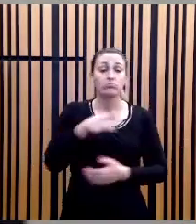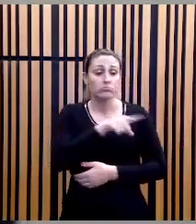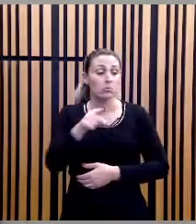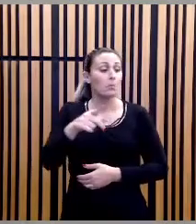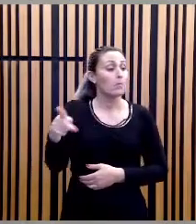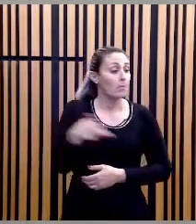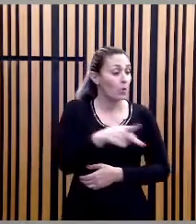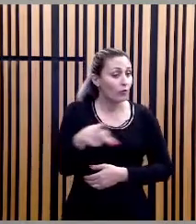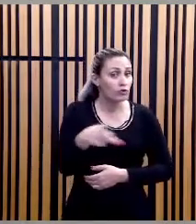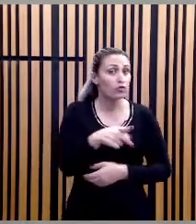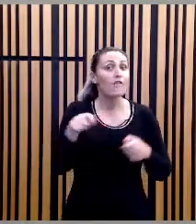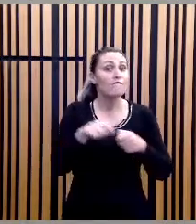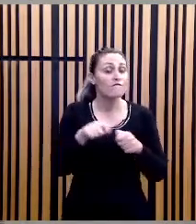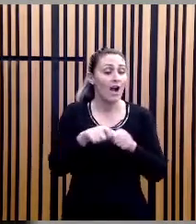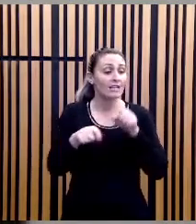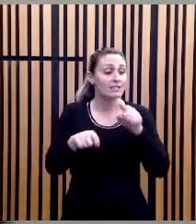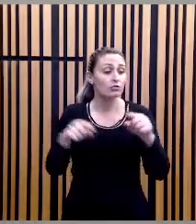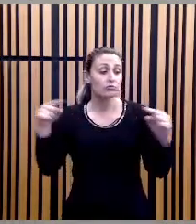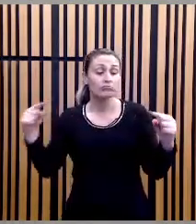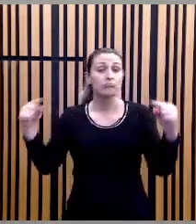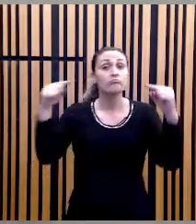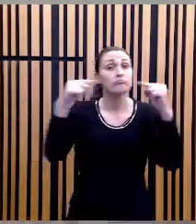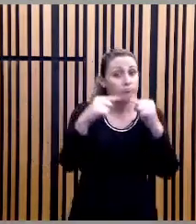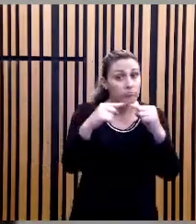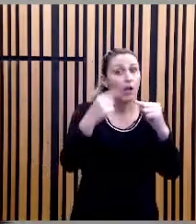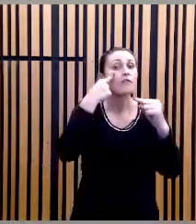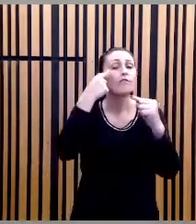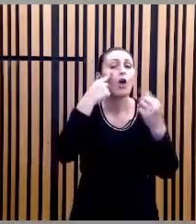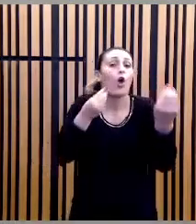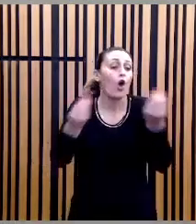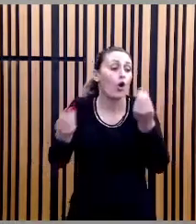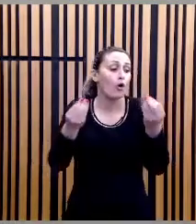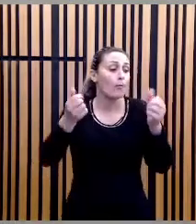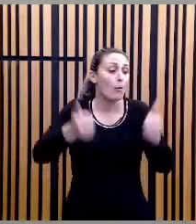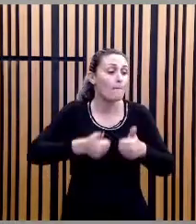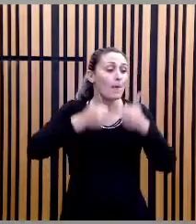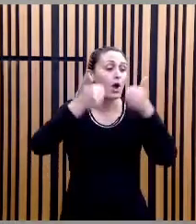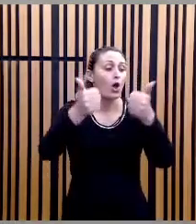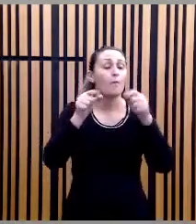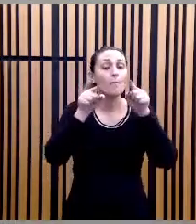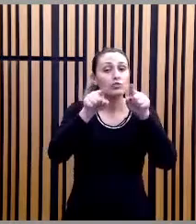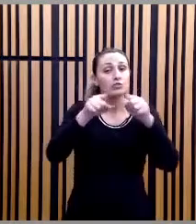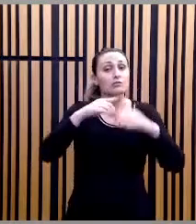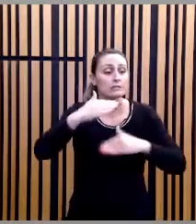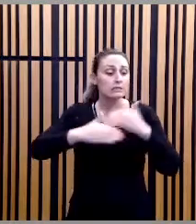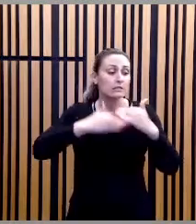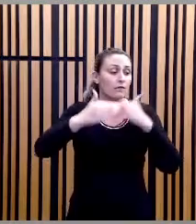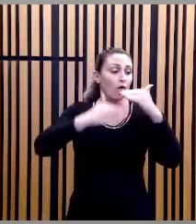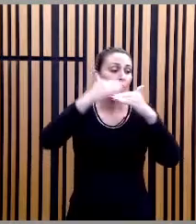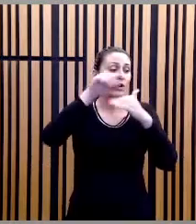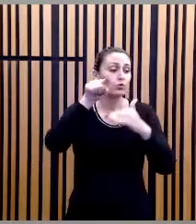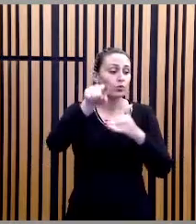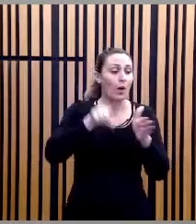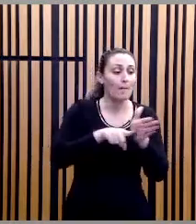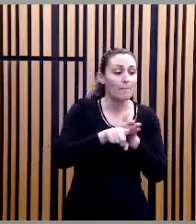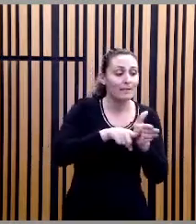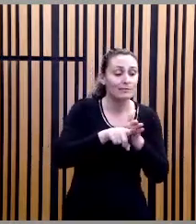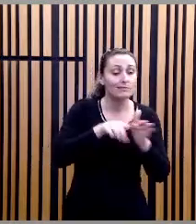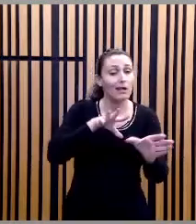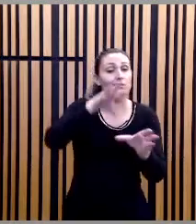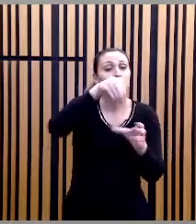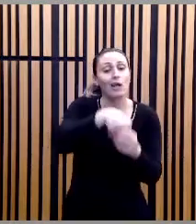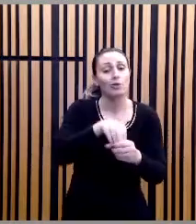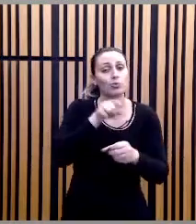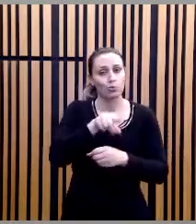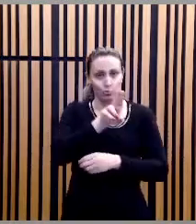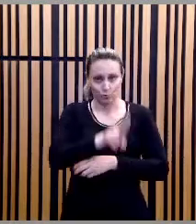com os alunos essa ponte e vê onde melhor encaixa aí para vocês desenvolverem a pesquisa de vocês dentro da universidade.